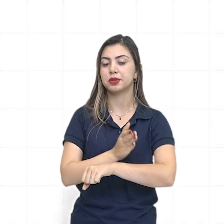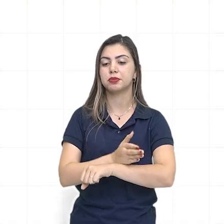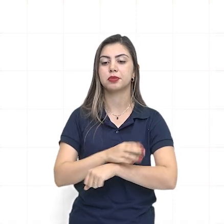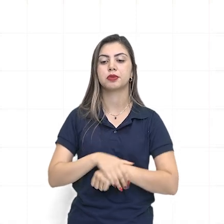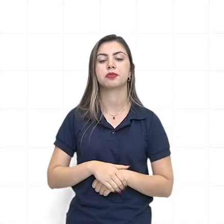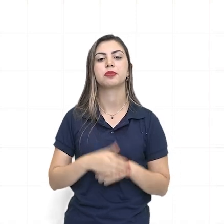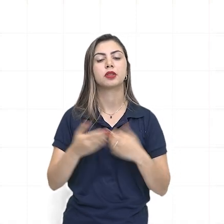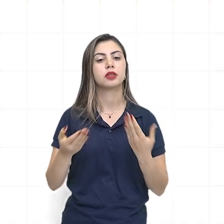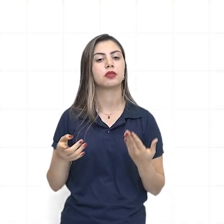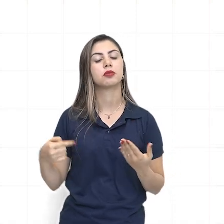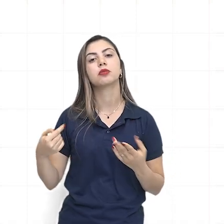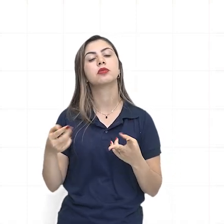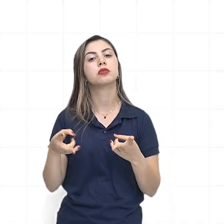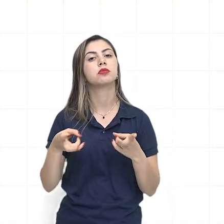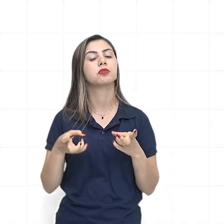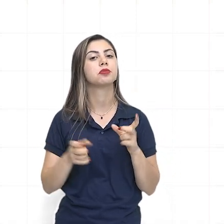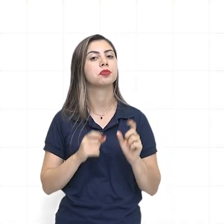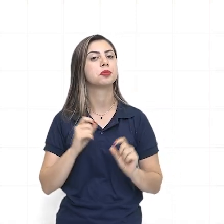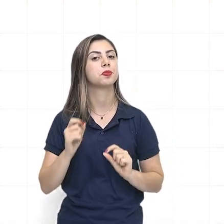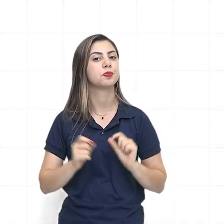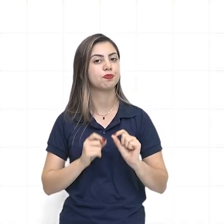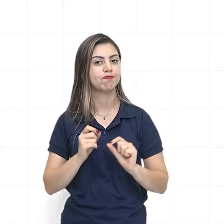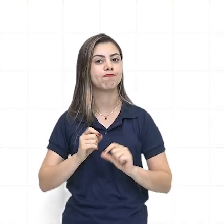Então, percebemos o quê? Que